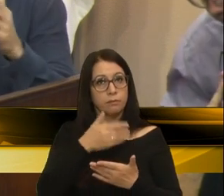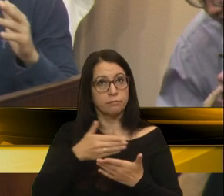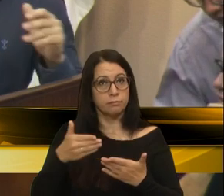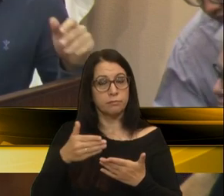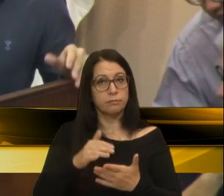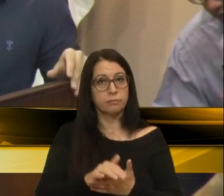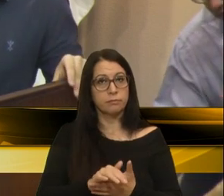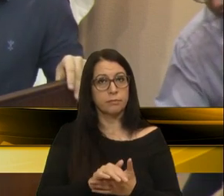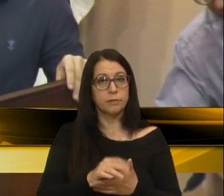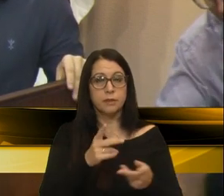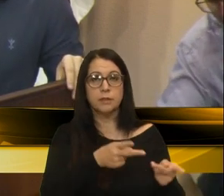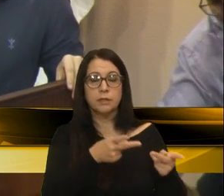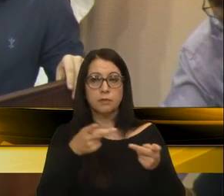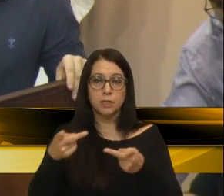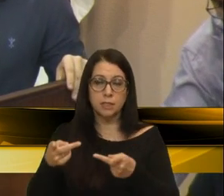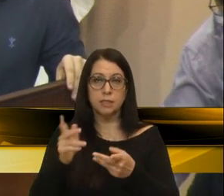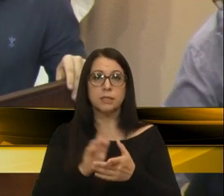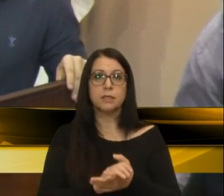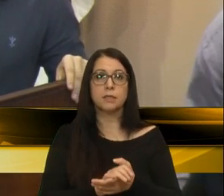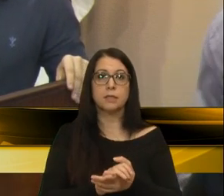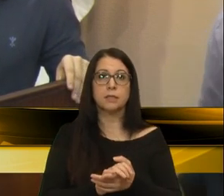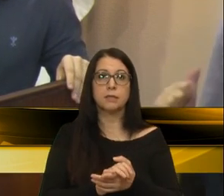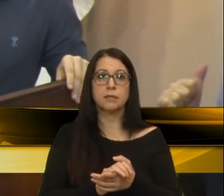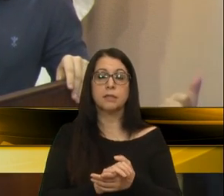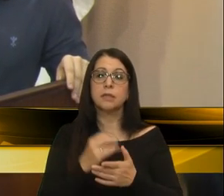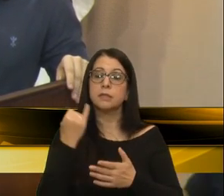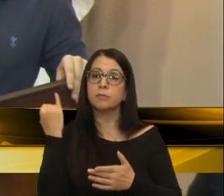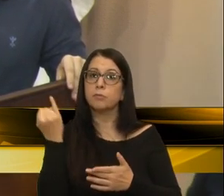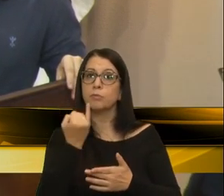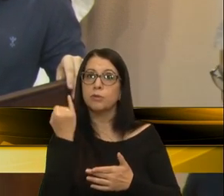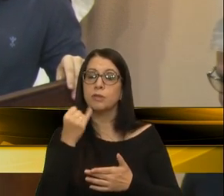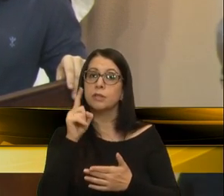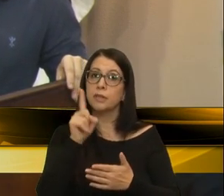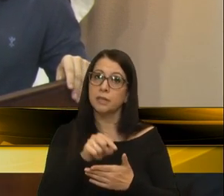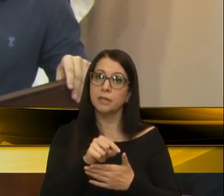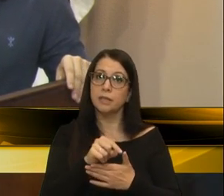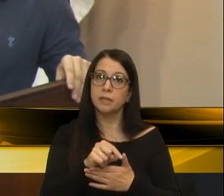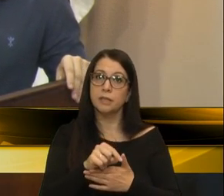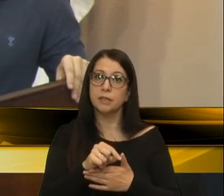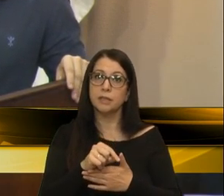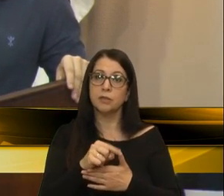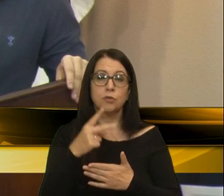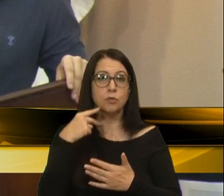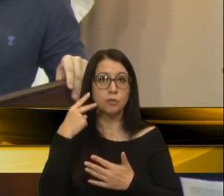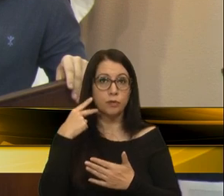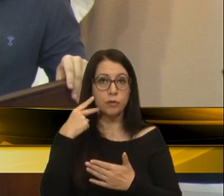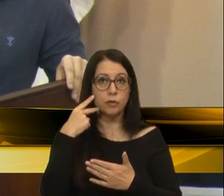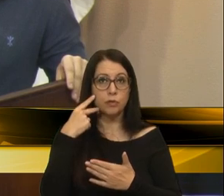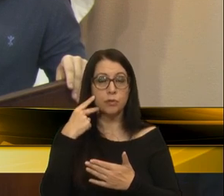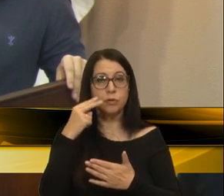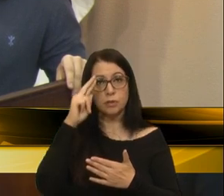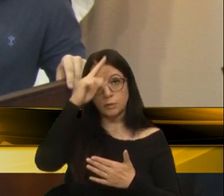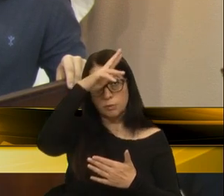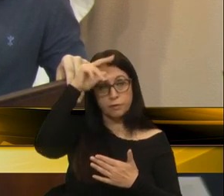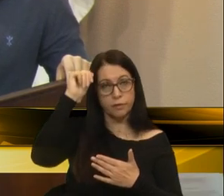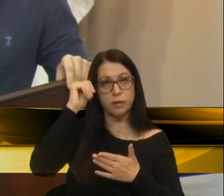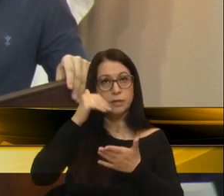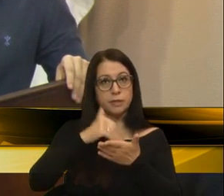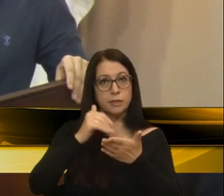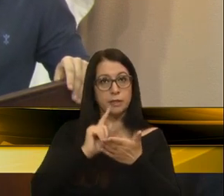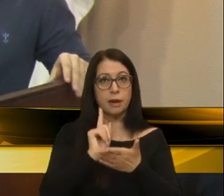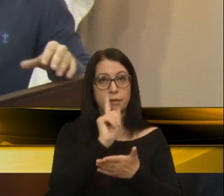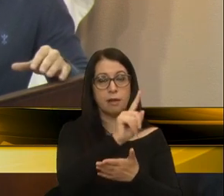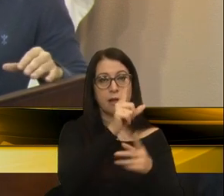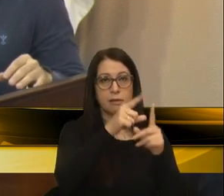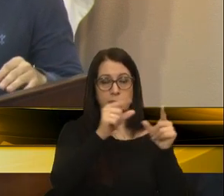agora, da nossa visita, a importância que é dos vereadores e prefeitos e secretários estarem em